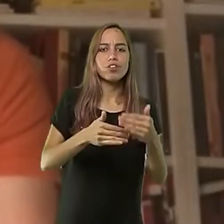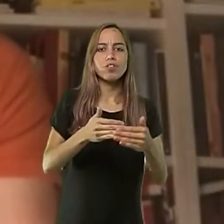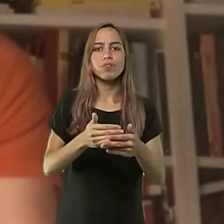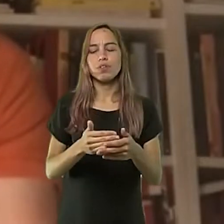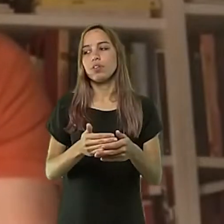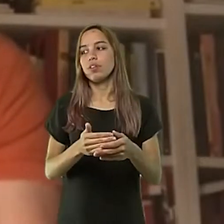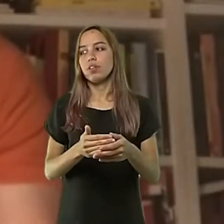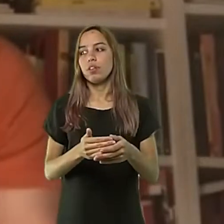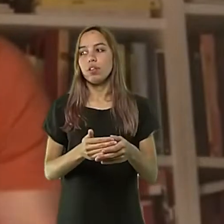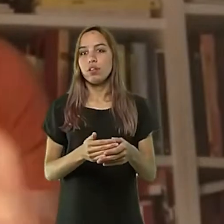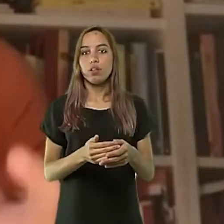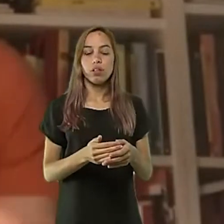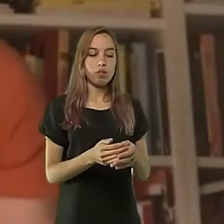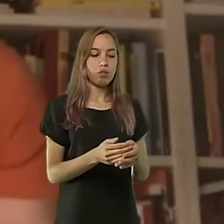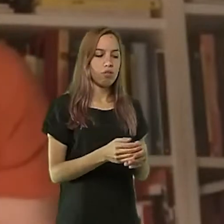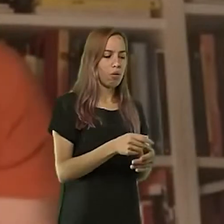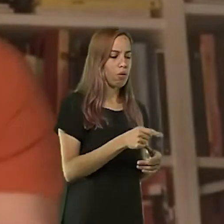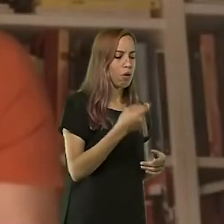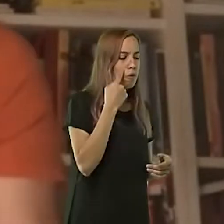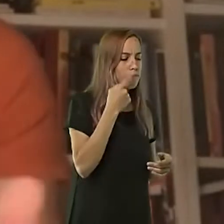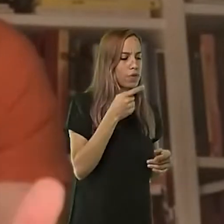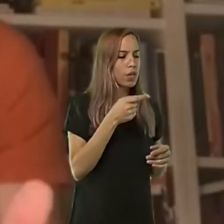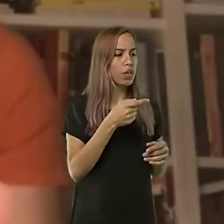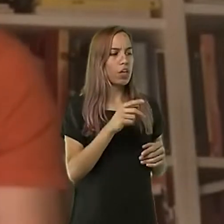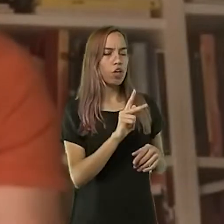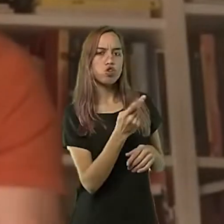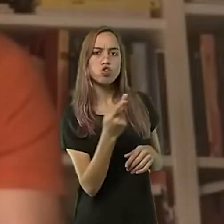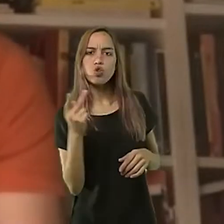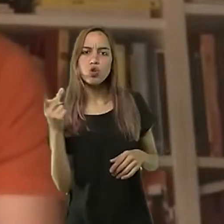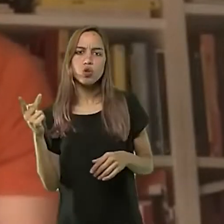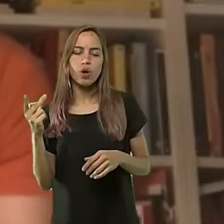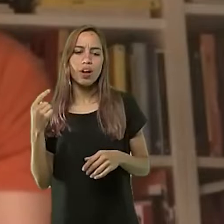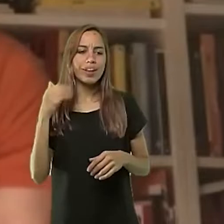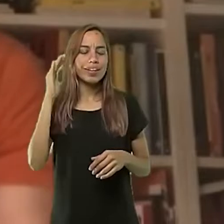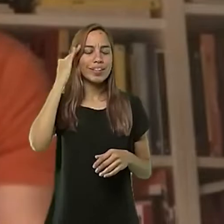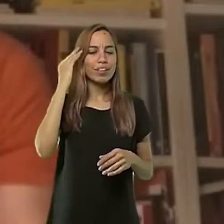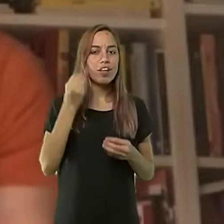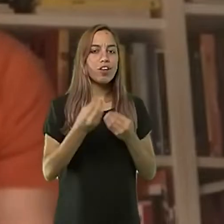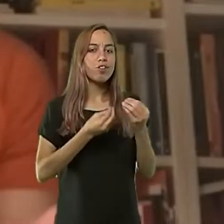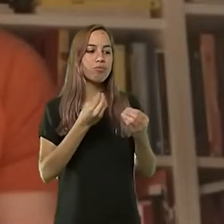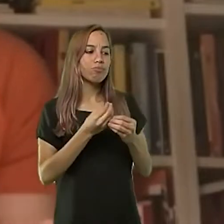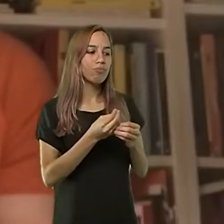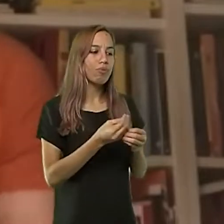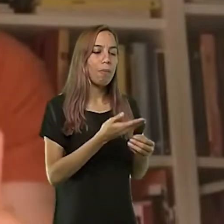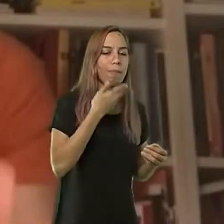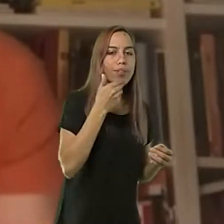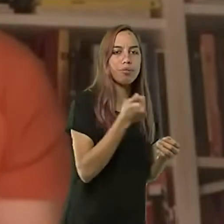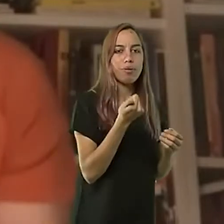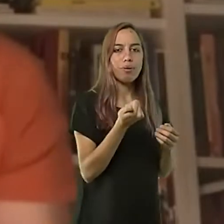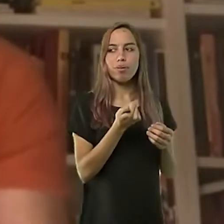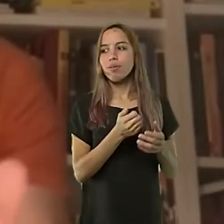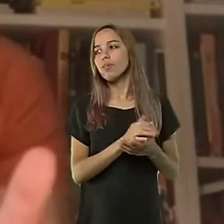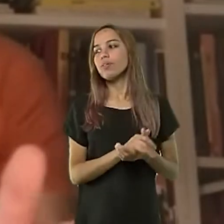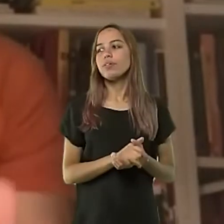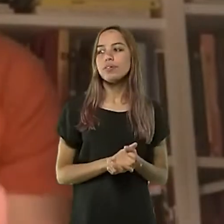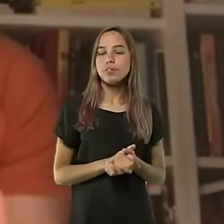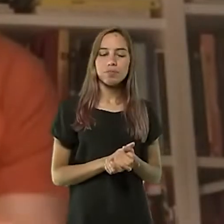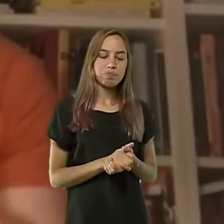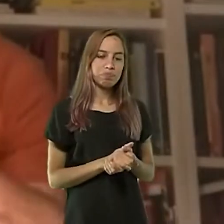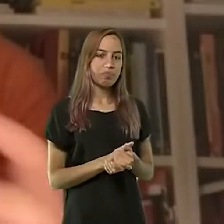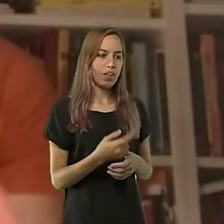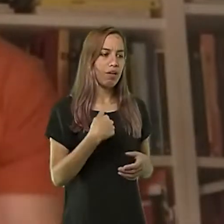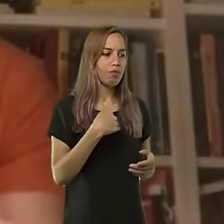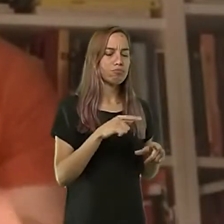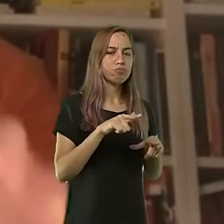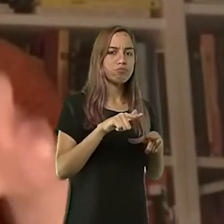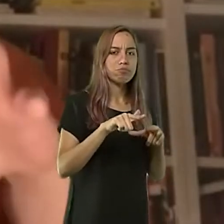um enredo, uma intriga, uma história, porque a partir daí eu fiz, e sempre trabalhei assim, começo